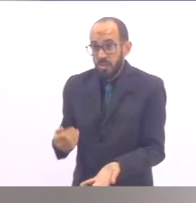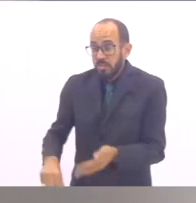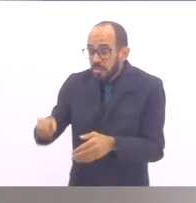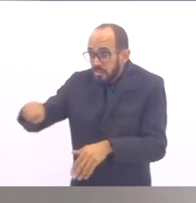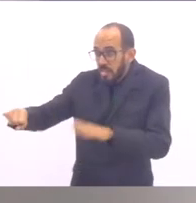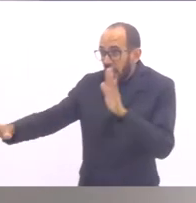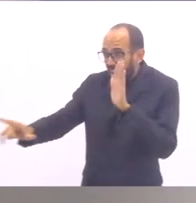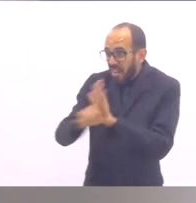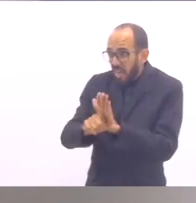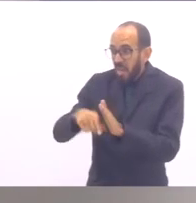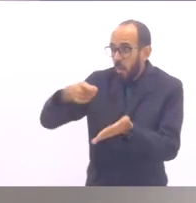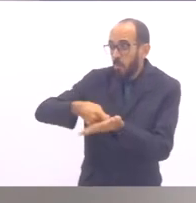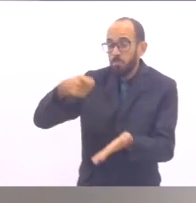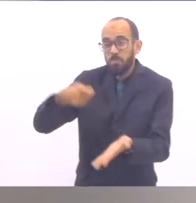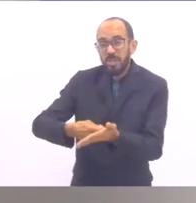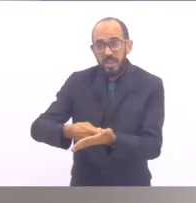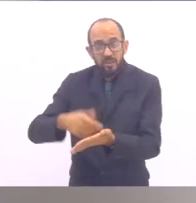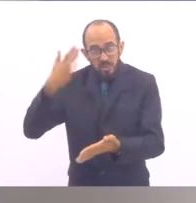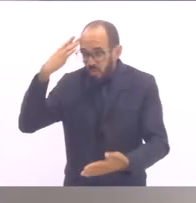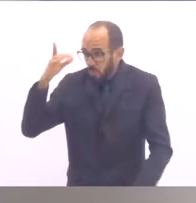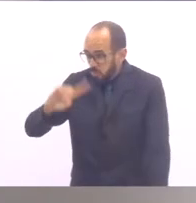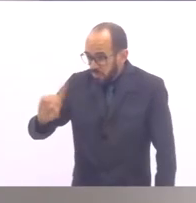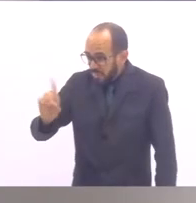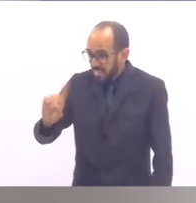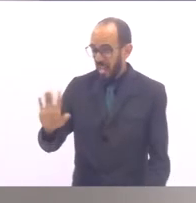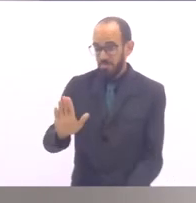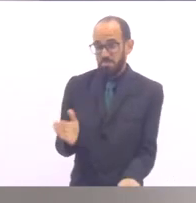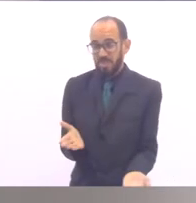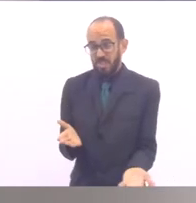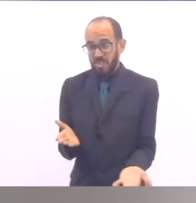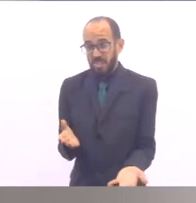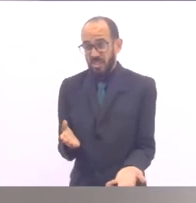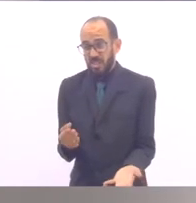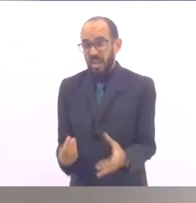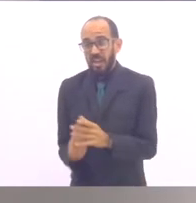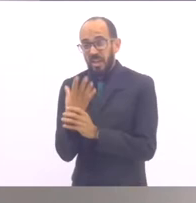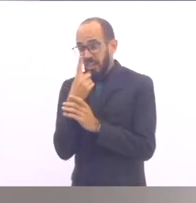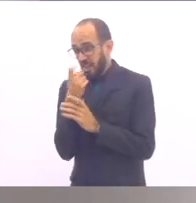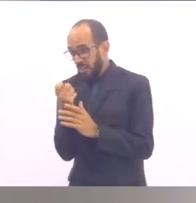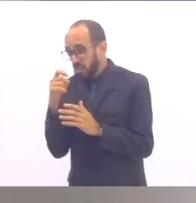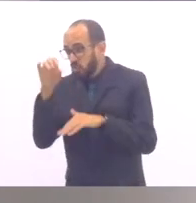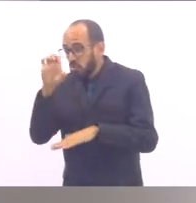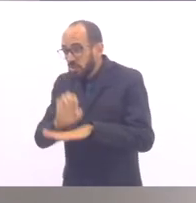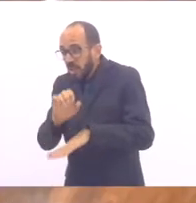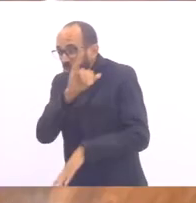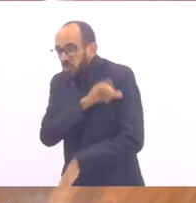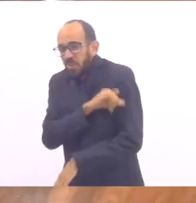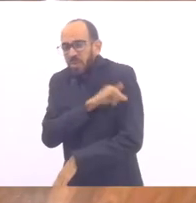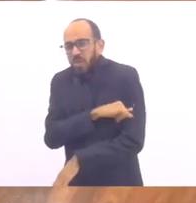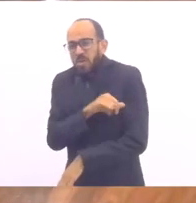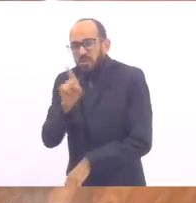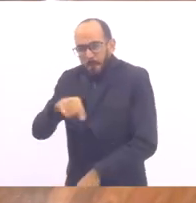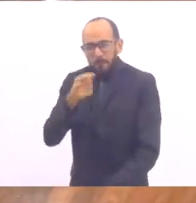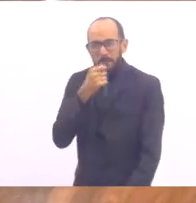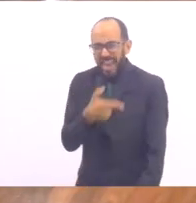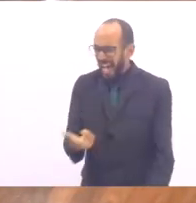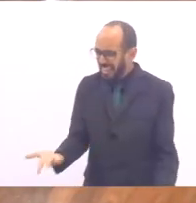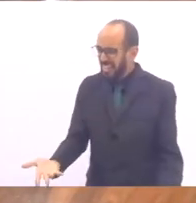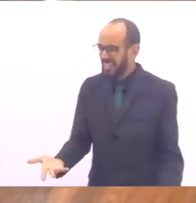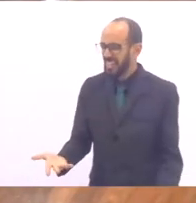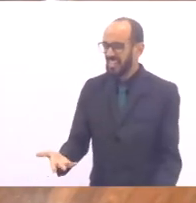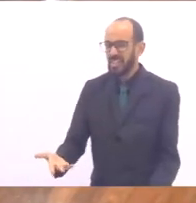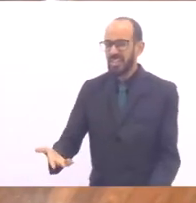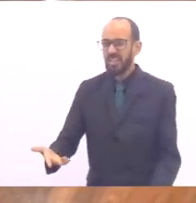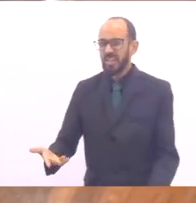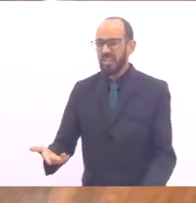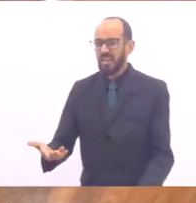quem são os grandes geradores do Estado do Rio de Janeiro? Pô, mas isso é uma piada. Isso é um órgão